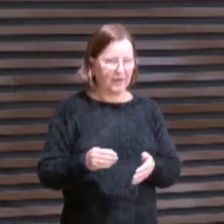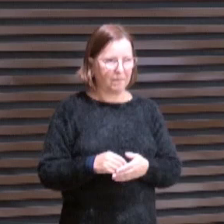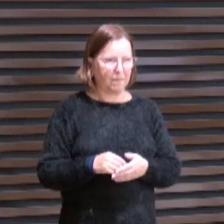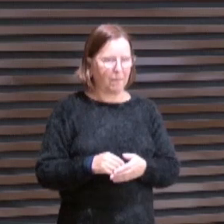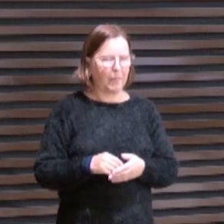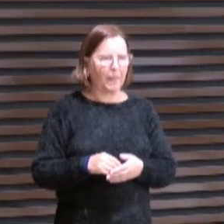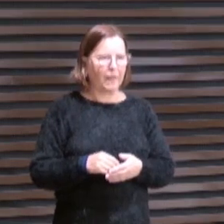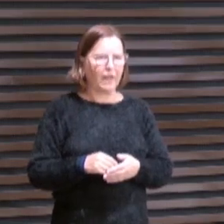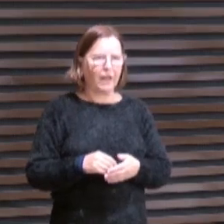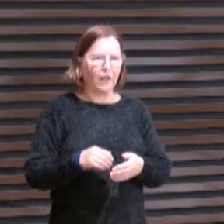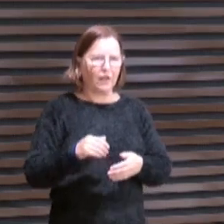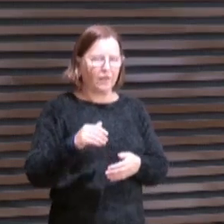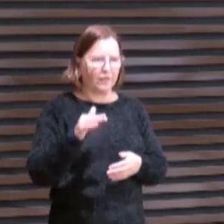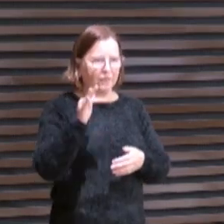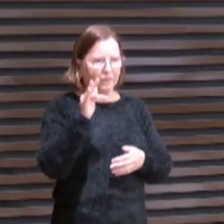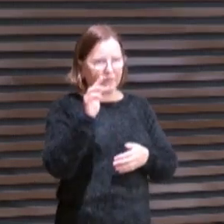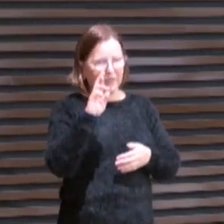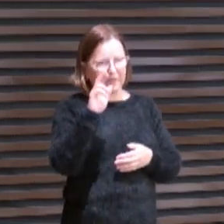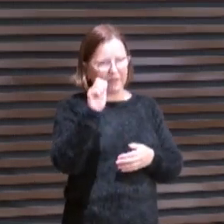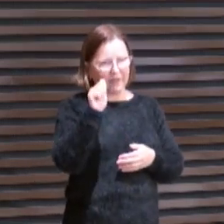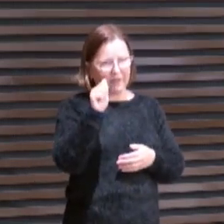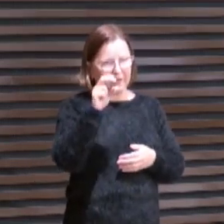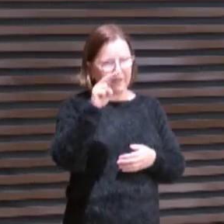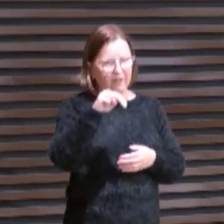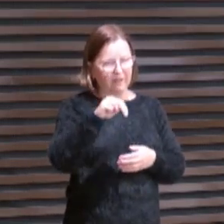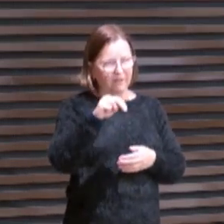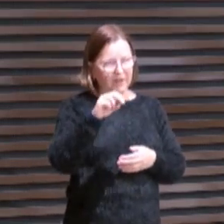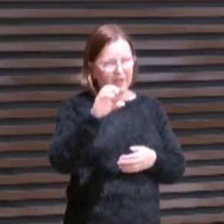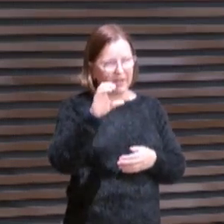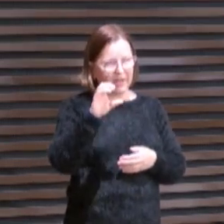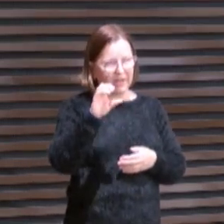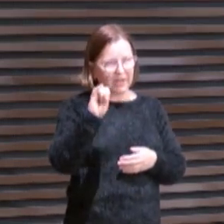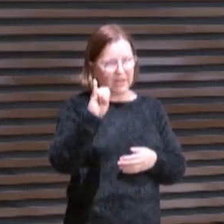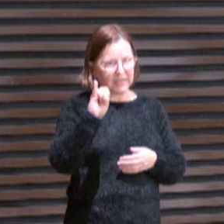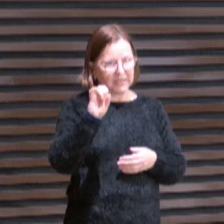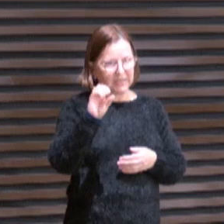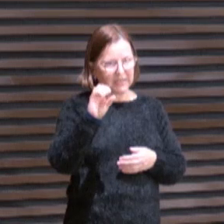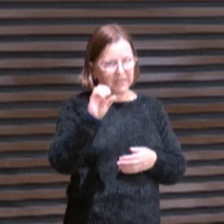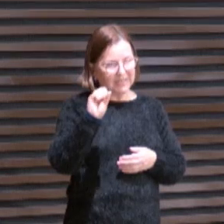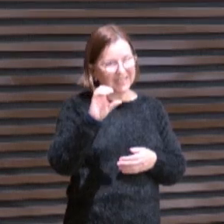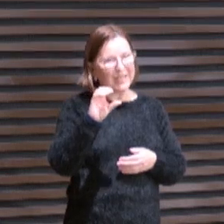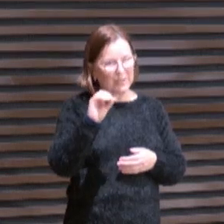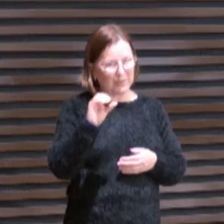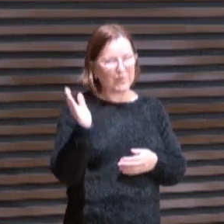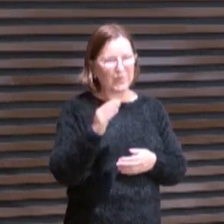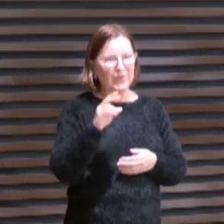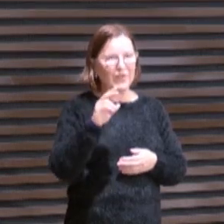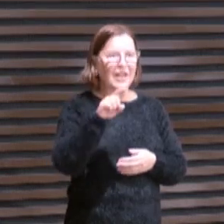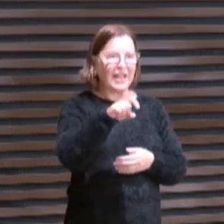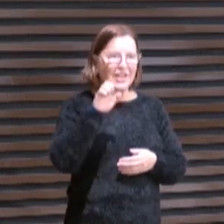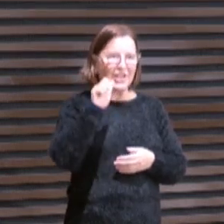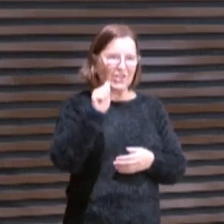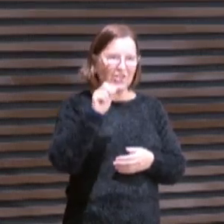Francisco Xavier? Um dos jesuítas, criadores da Companhia de Jesus. Foi